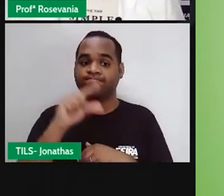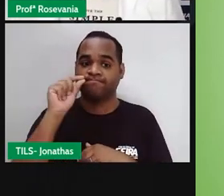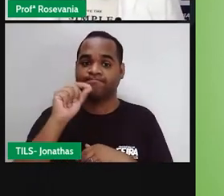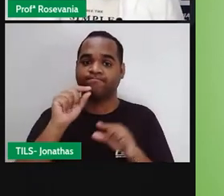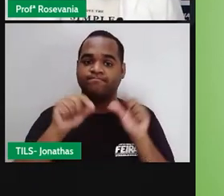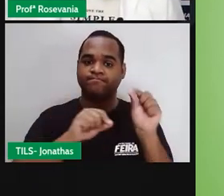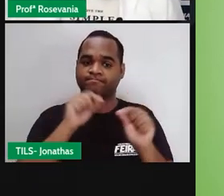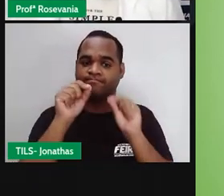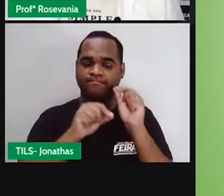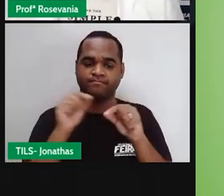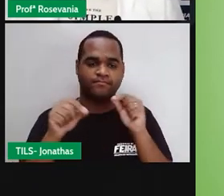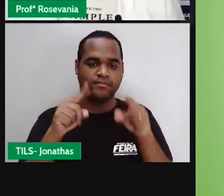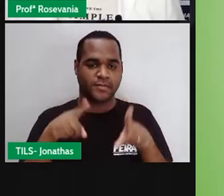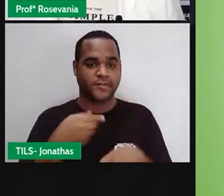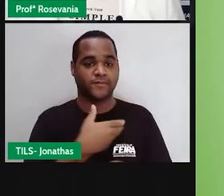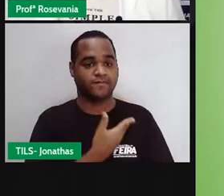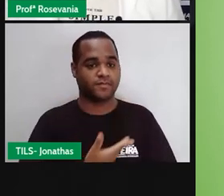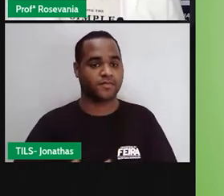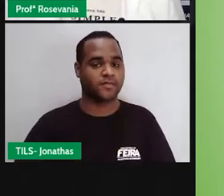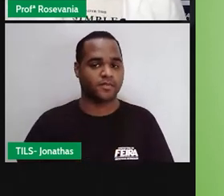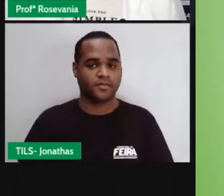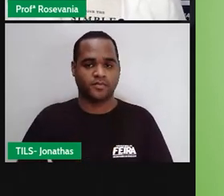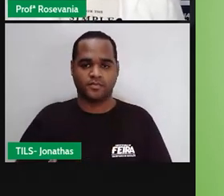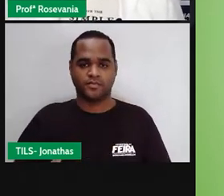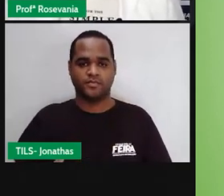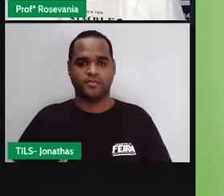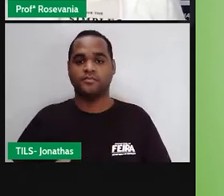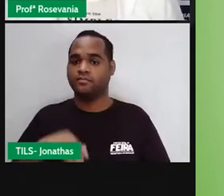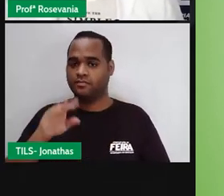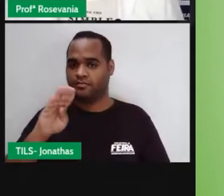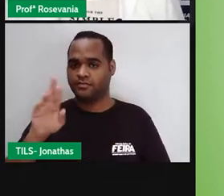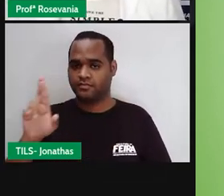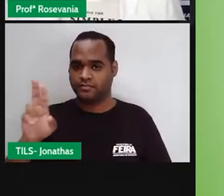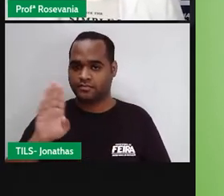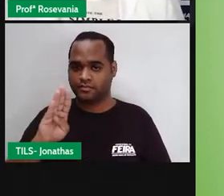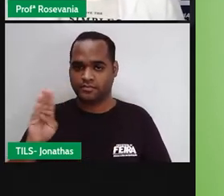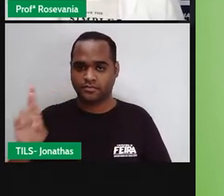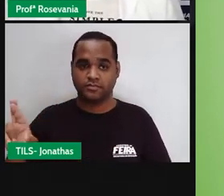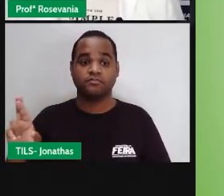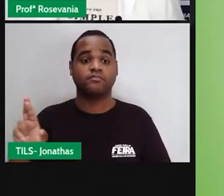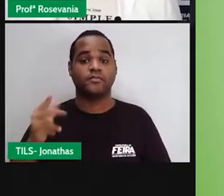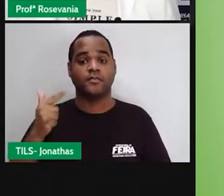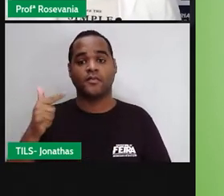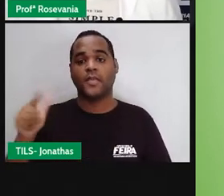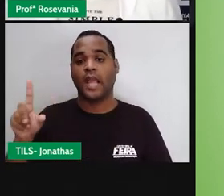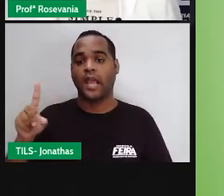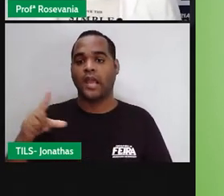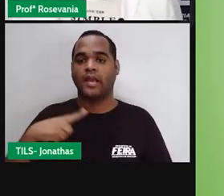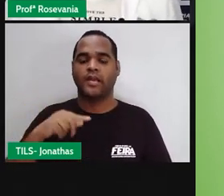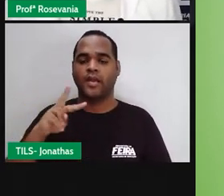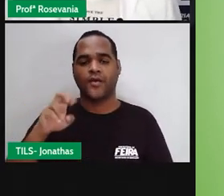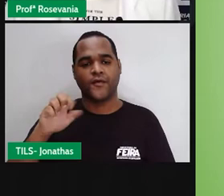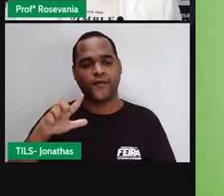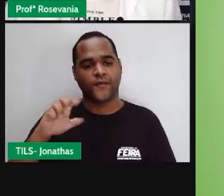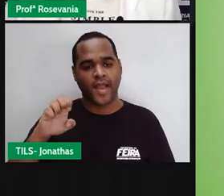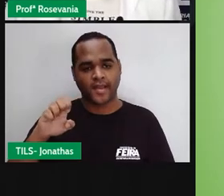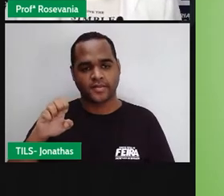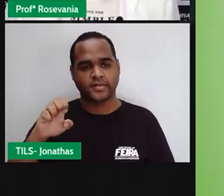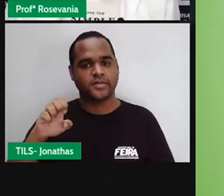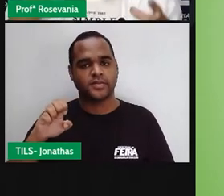na atuação do governo com a implantação, né, da Petrobras, da Vale, né, que são